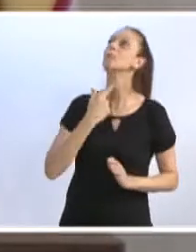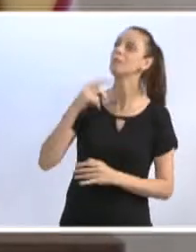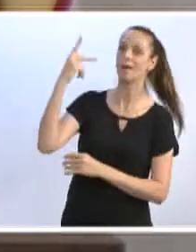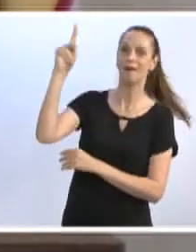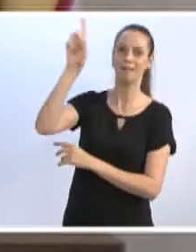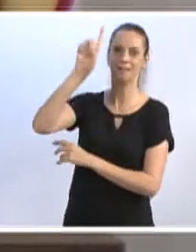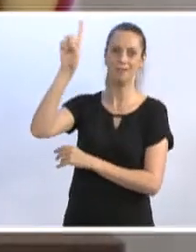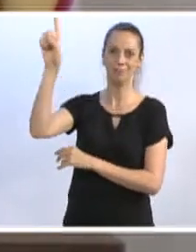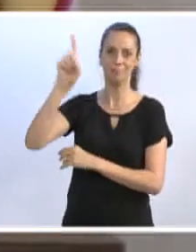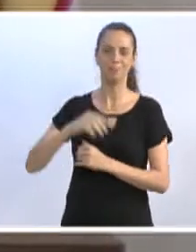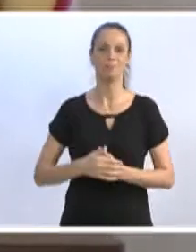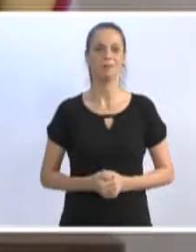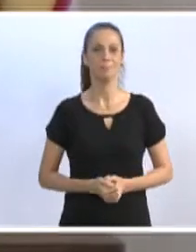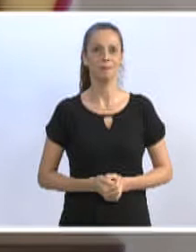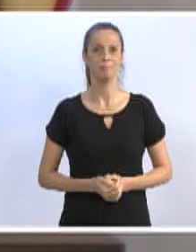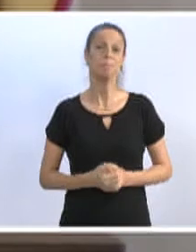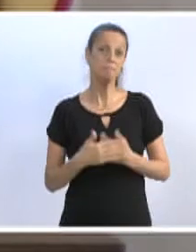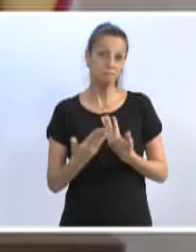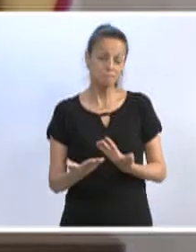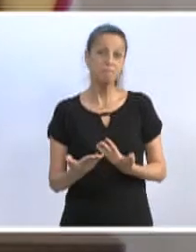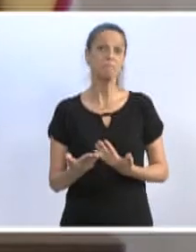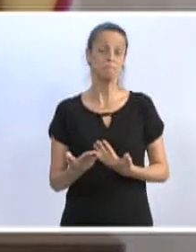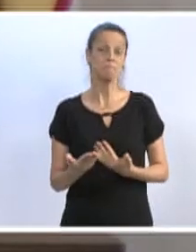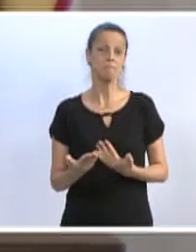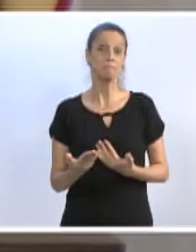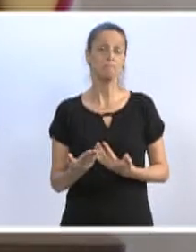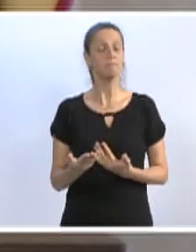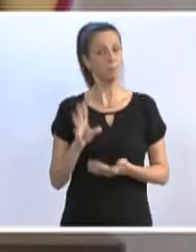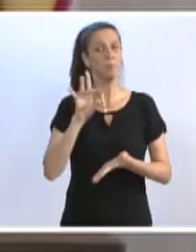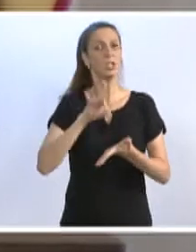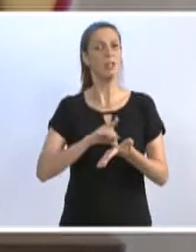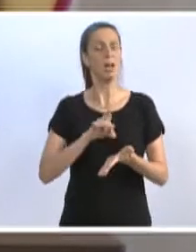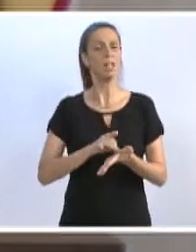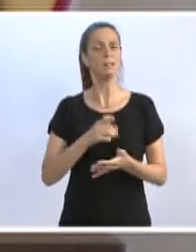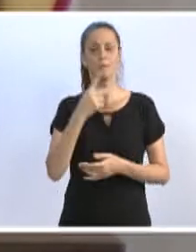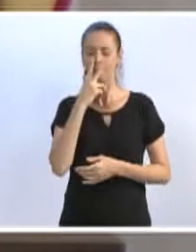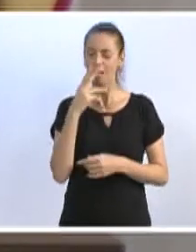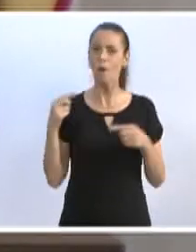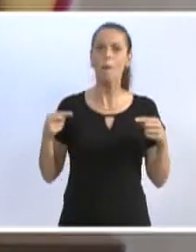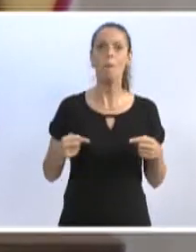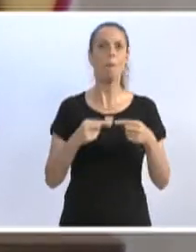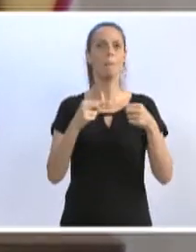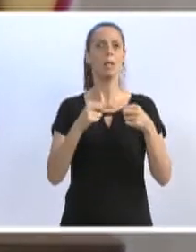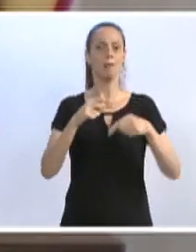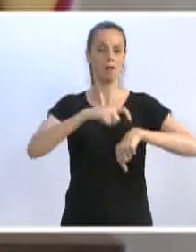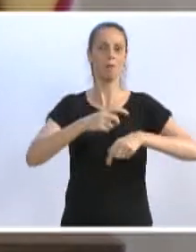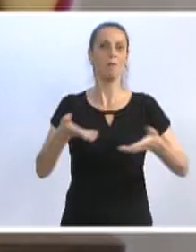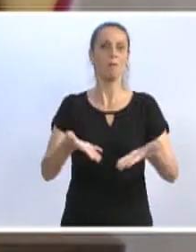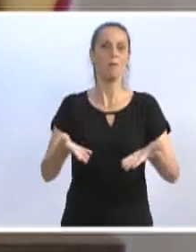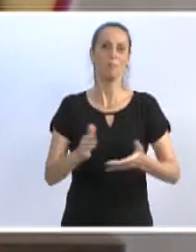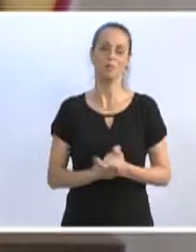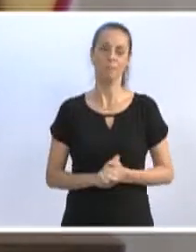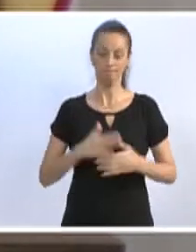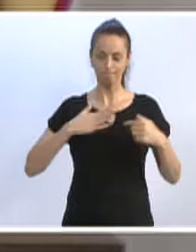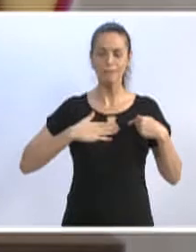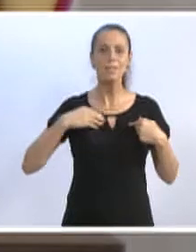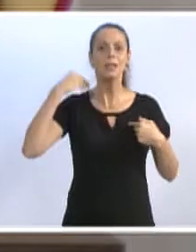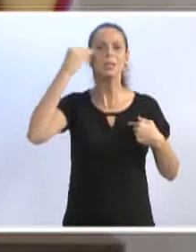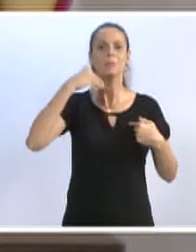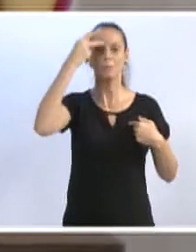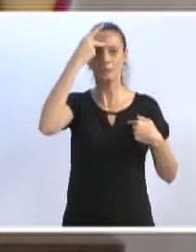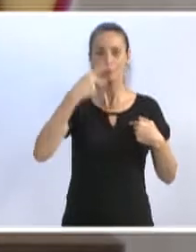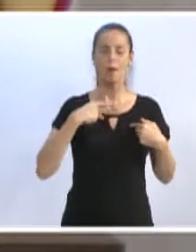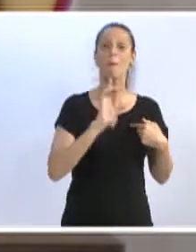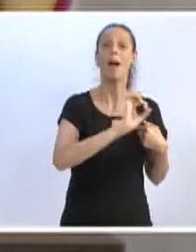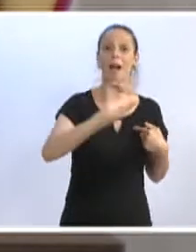lançada. Vejo isso como algo muito, muito pós-moderno. Uma experiência pessoal para cada